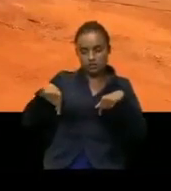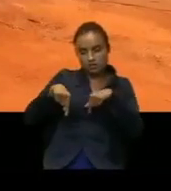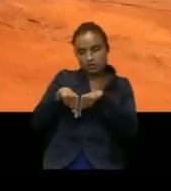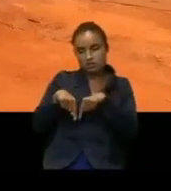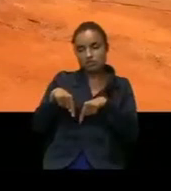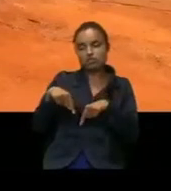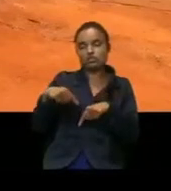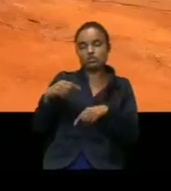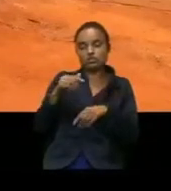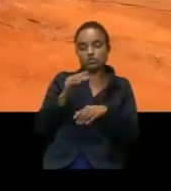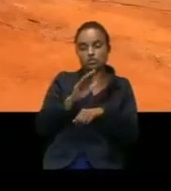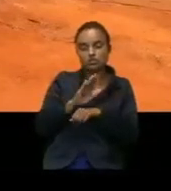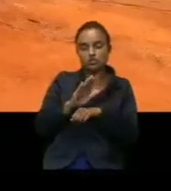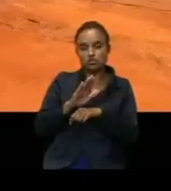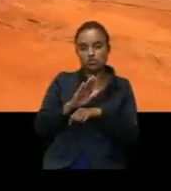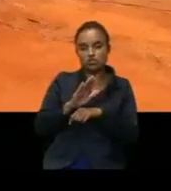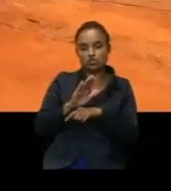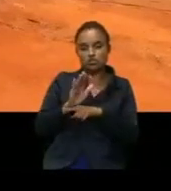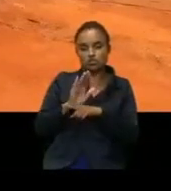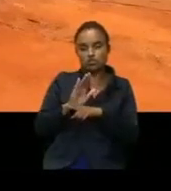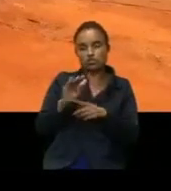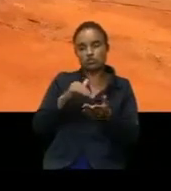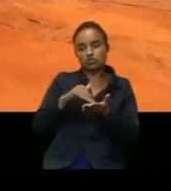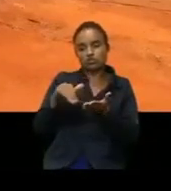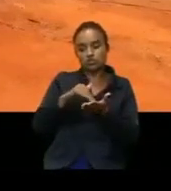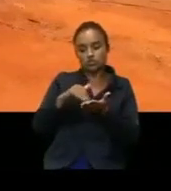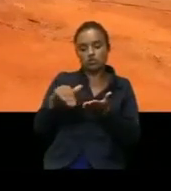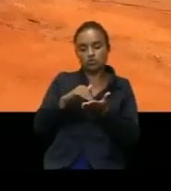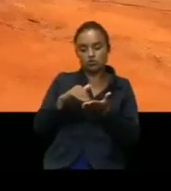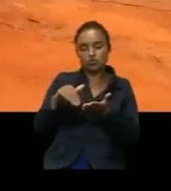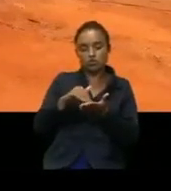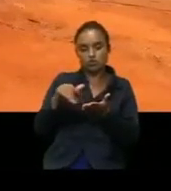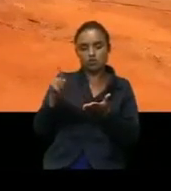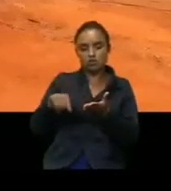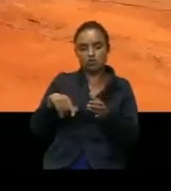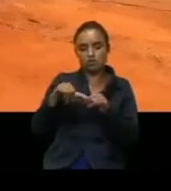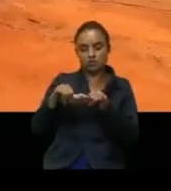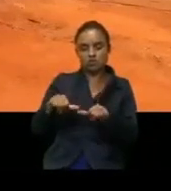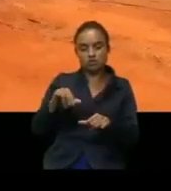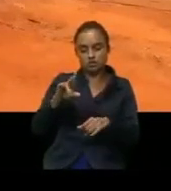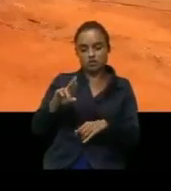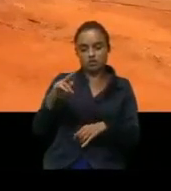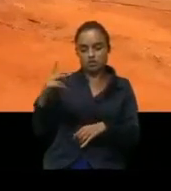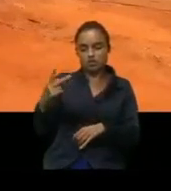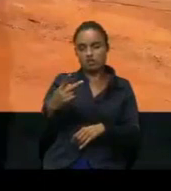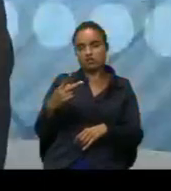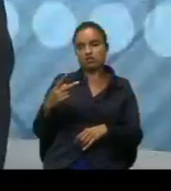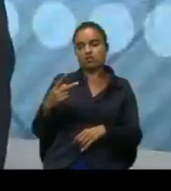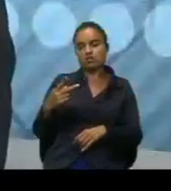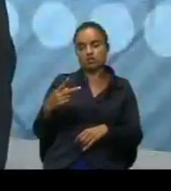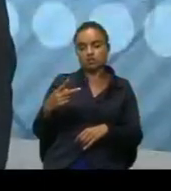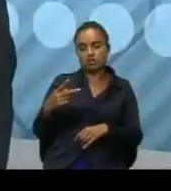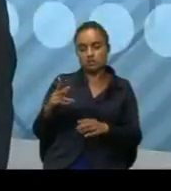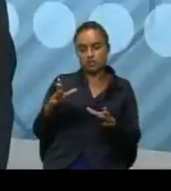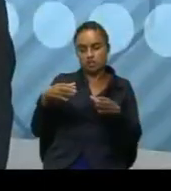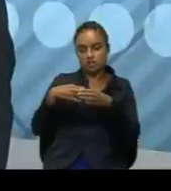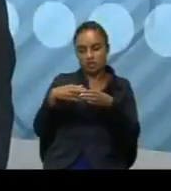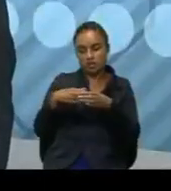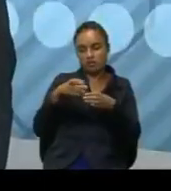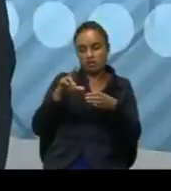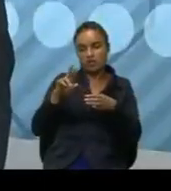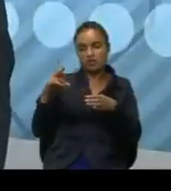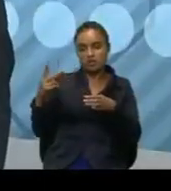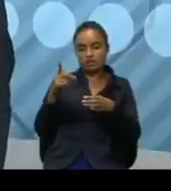com uma vedação. E esse container é o escritório onde fica o RH, fica o engenheiro, fica a equipe de projetos, tá? Técnico